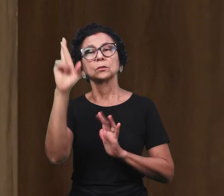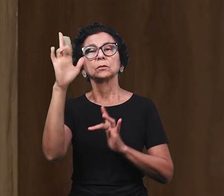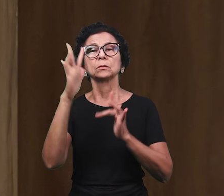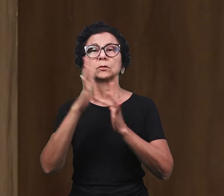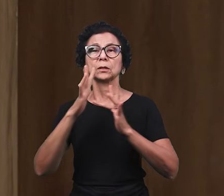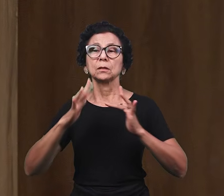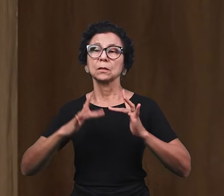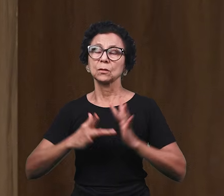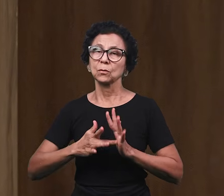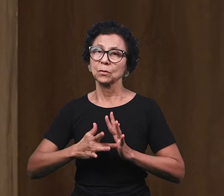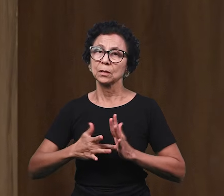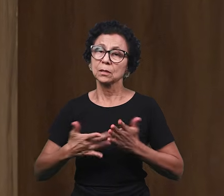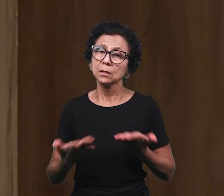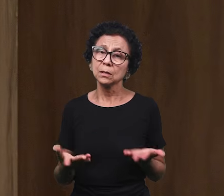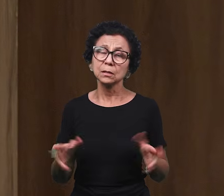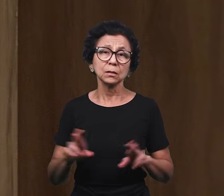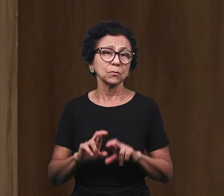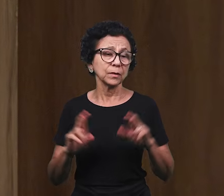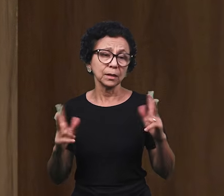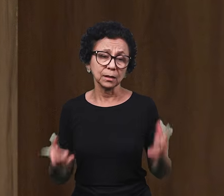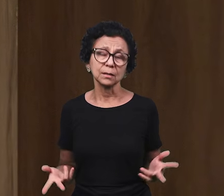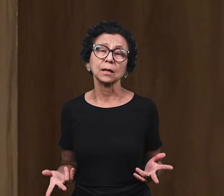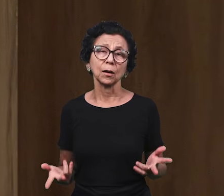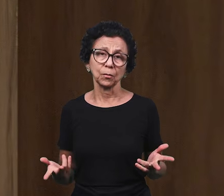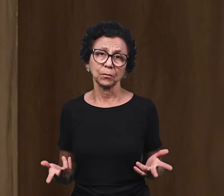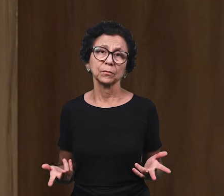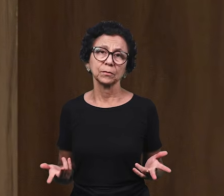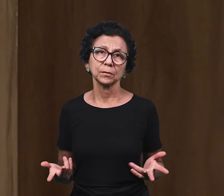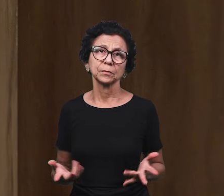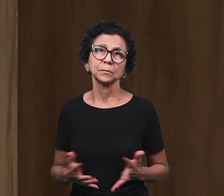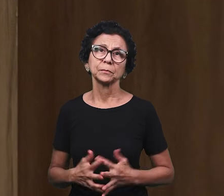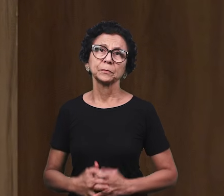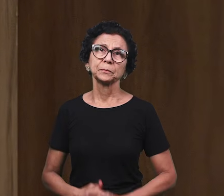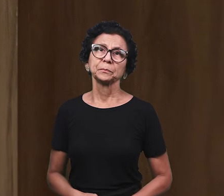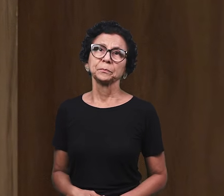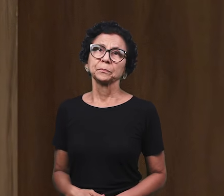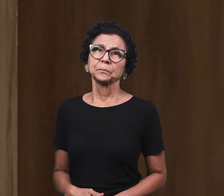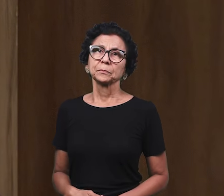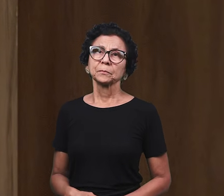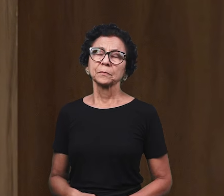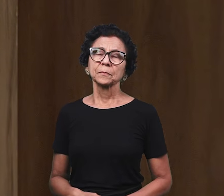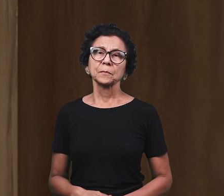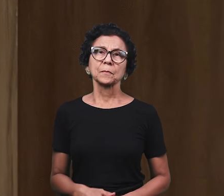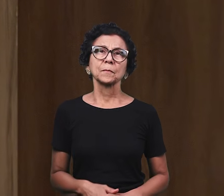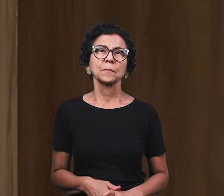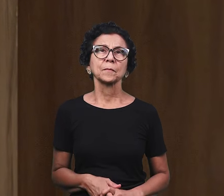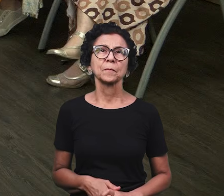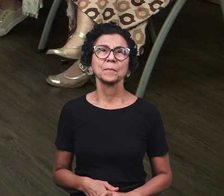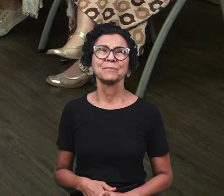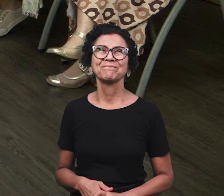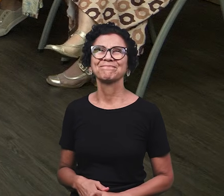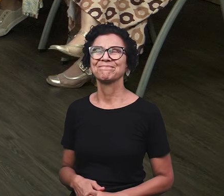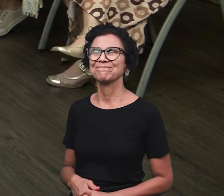o grande diferencial. Nós somos a luz deste mundo. É isso, Josias. Complementa aí, que é contigo.